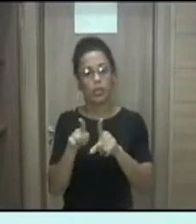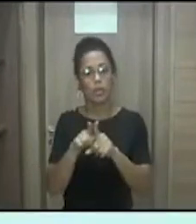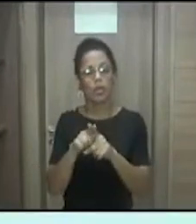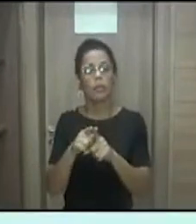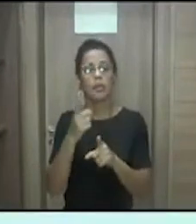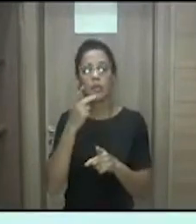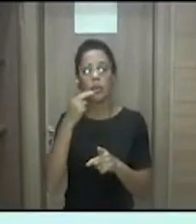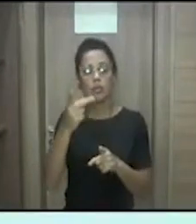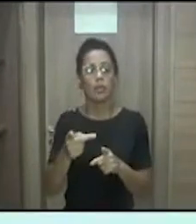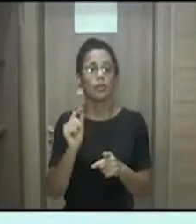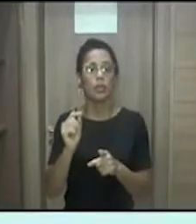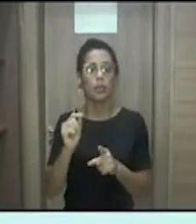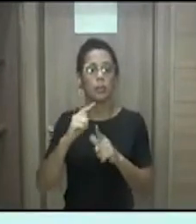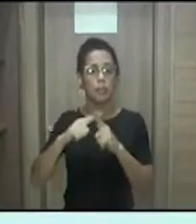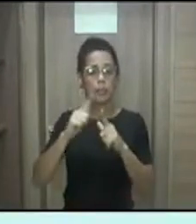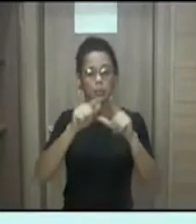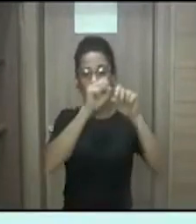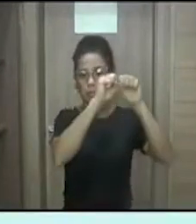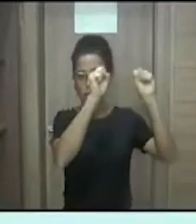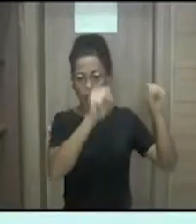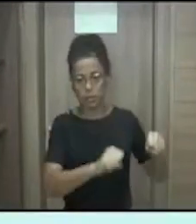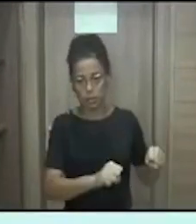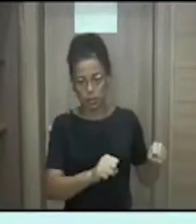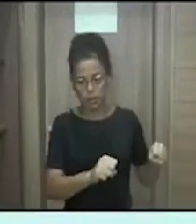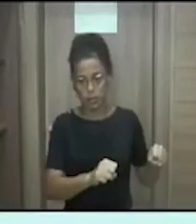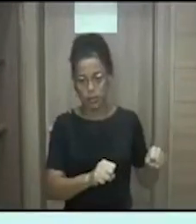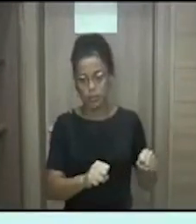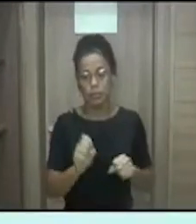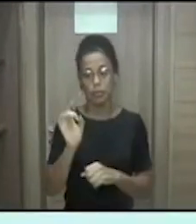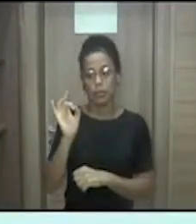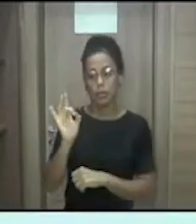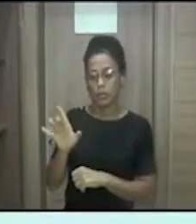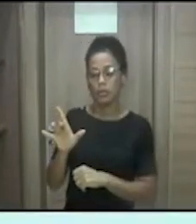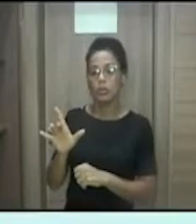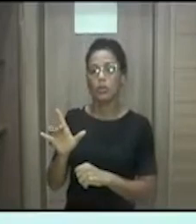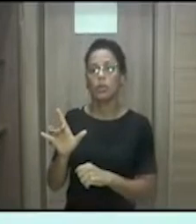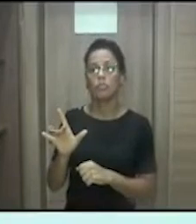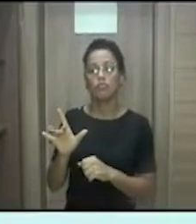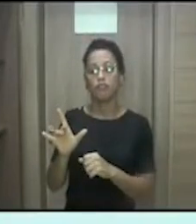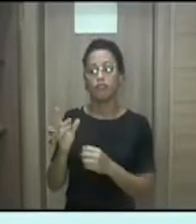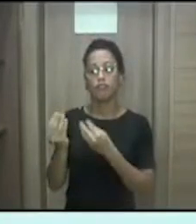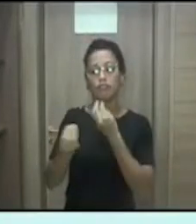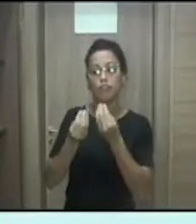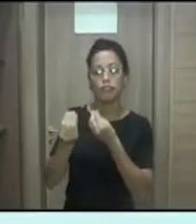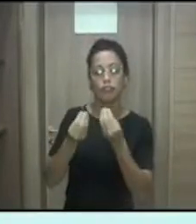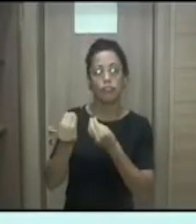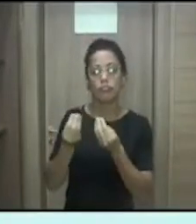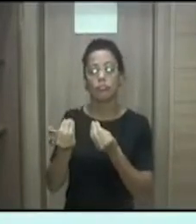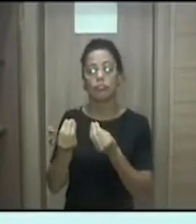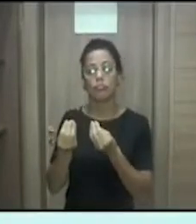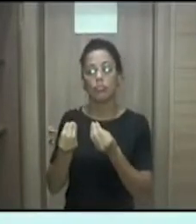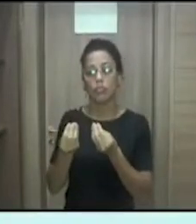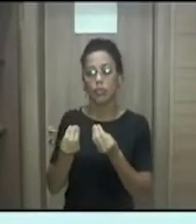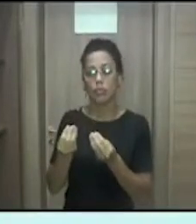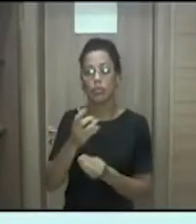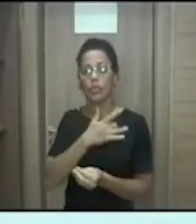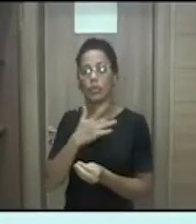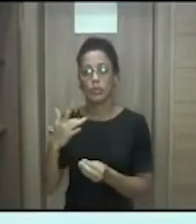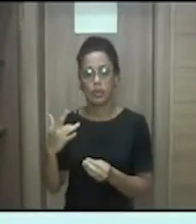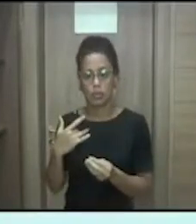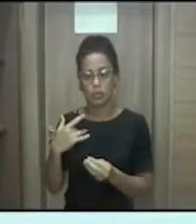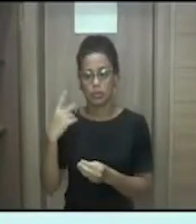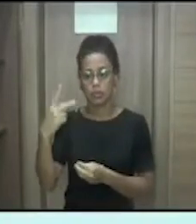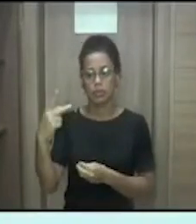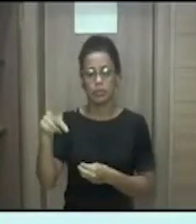um problema sistêmico que vem da questão não só socioeconômica, mas também vem da questão da saúde do